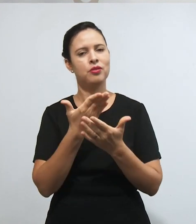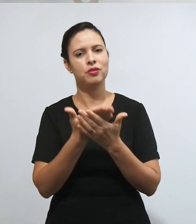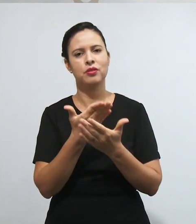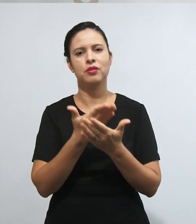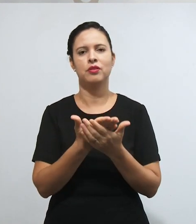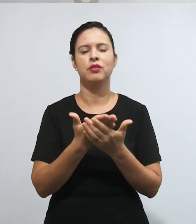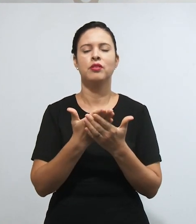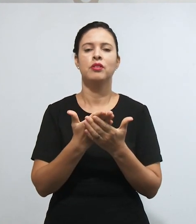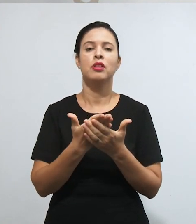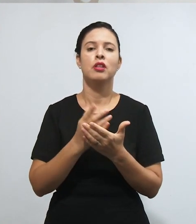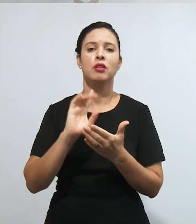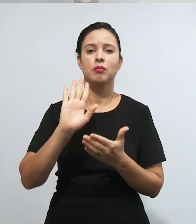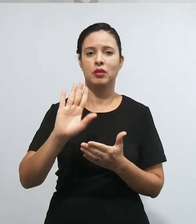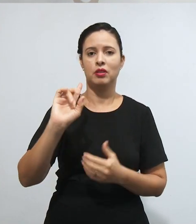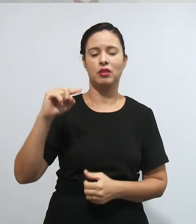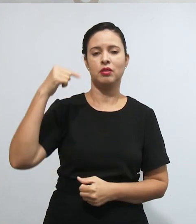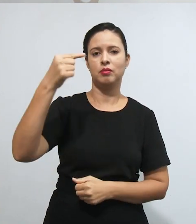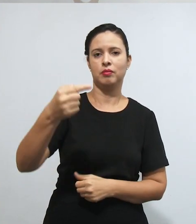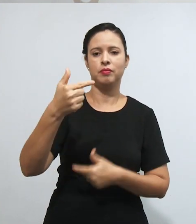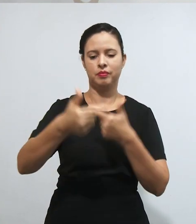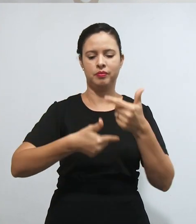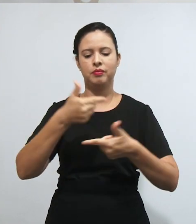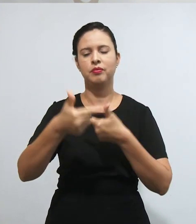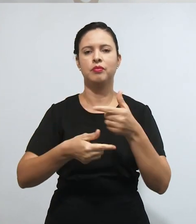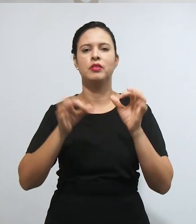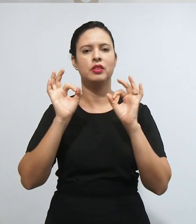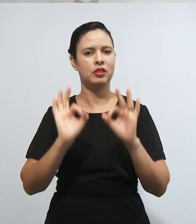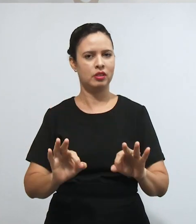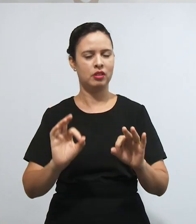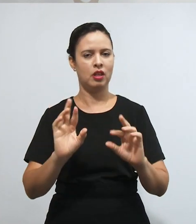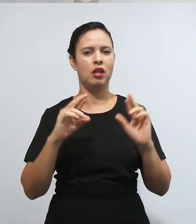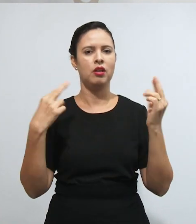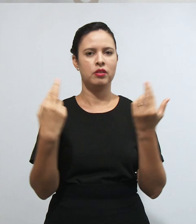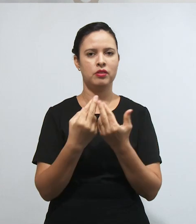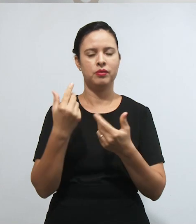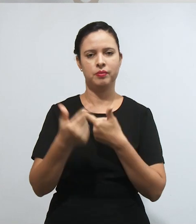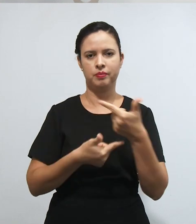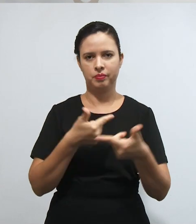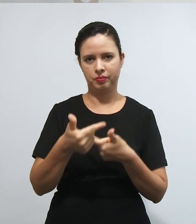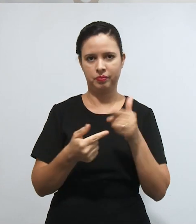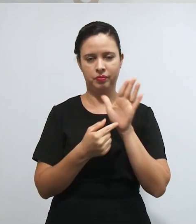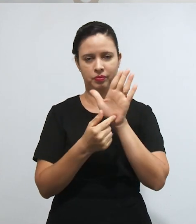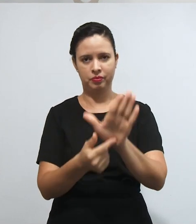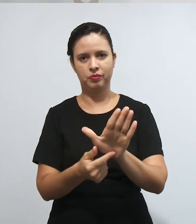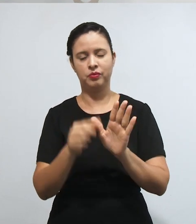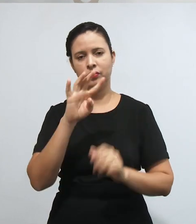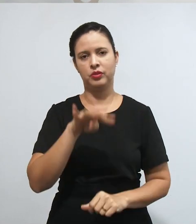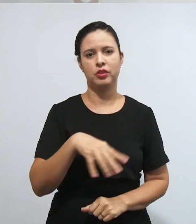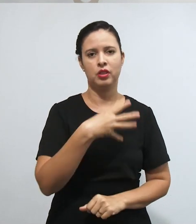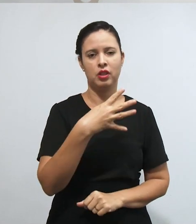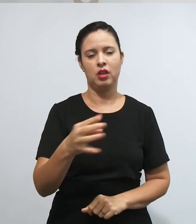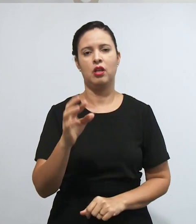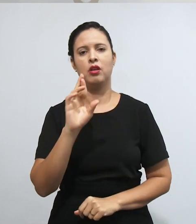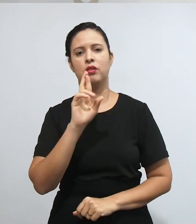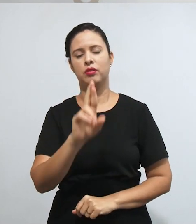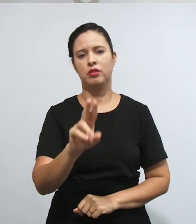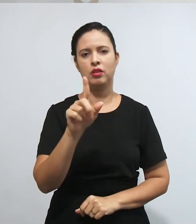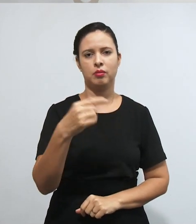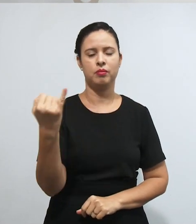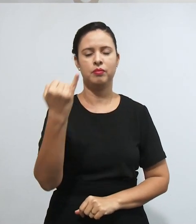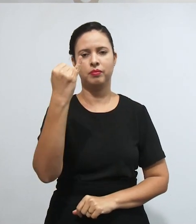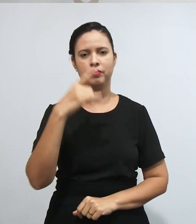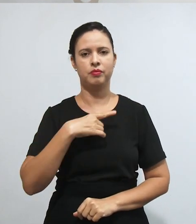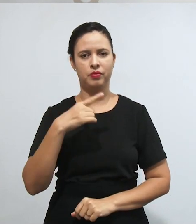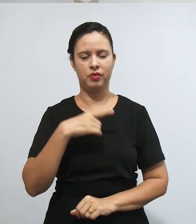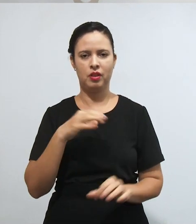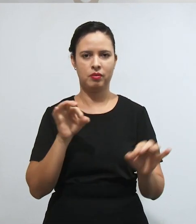na escola, mas depois também, certamente nas reuniões de trabalho, né? Você tem que apresentar um gráfico, um resultado. É importante ter uma apresentação